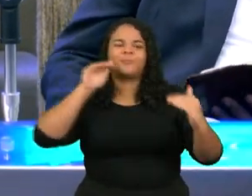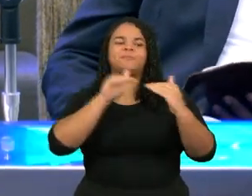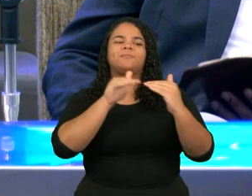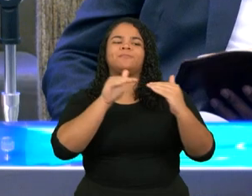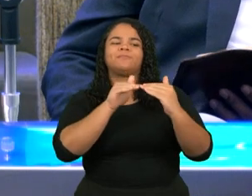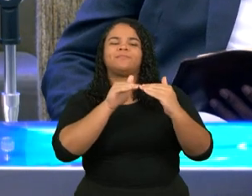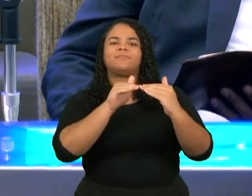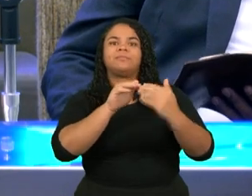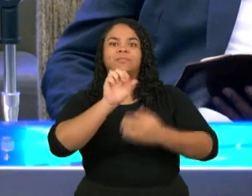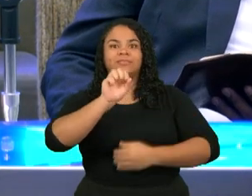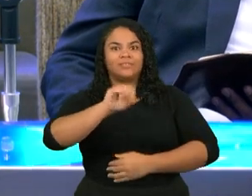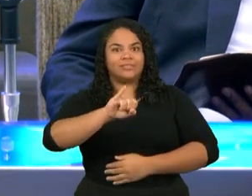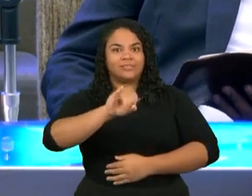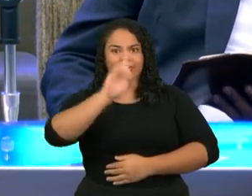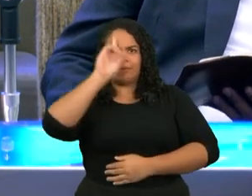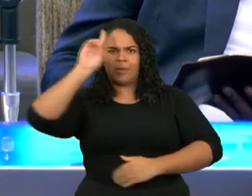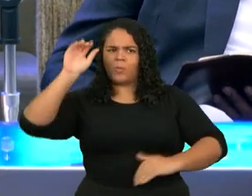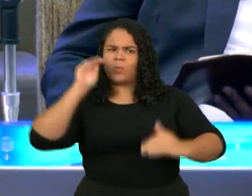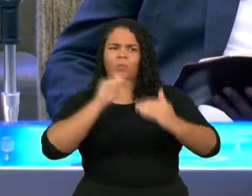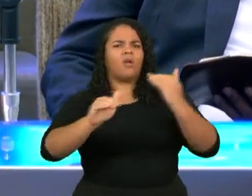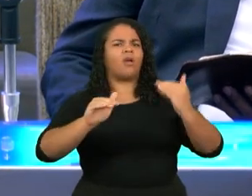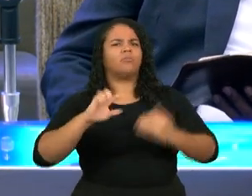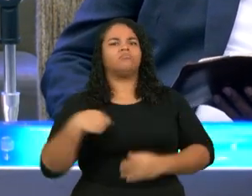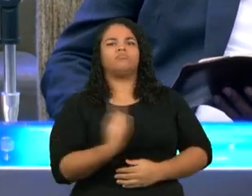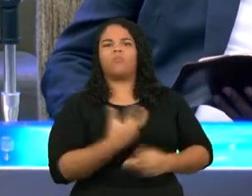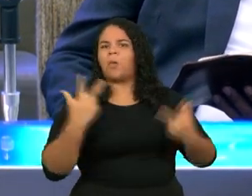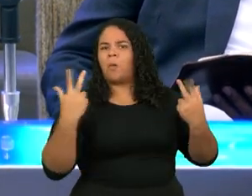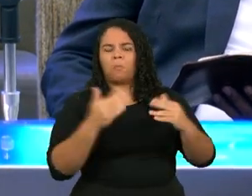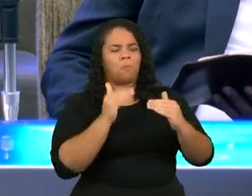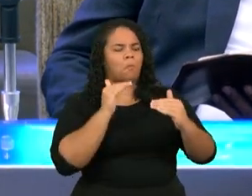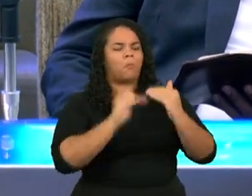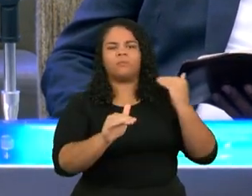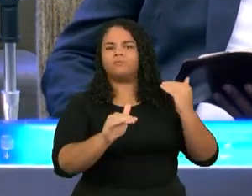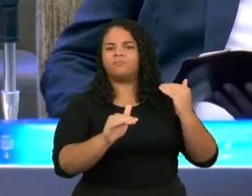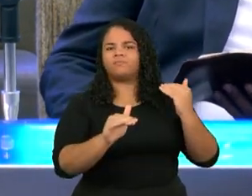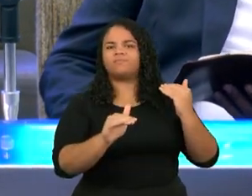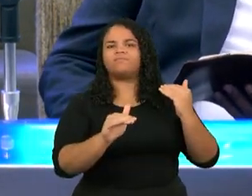Esse é o grande dilema para nós nesse mundo